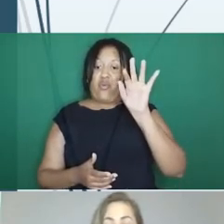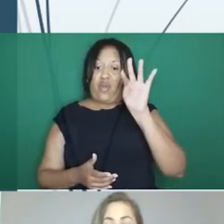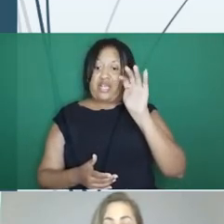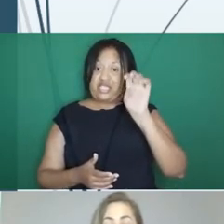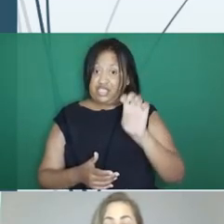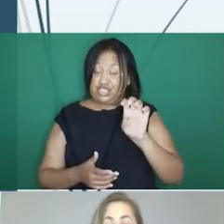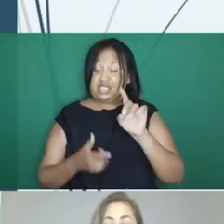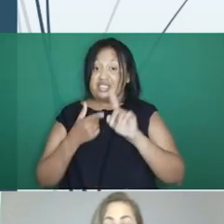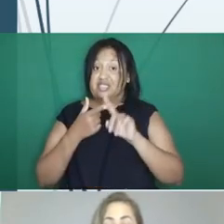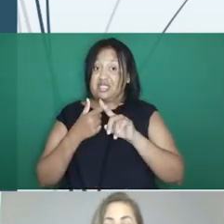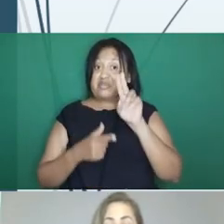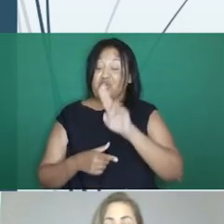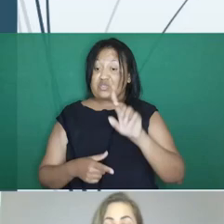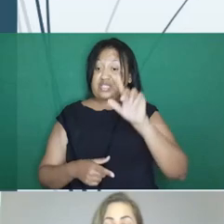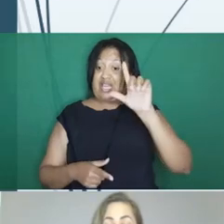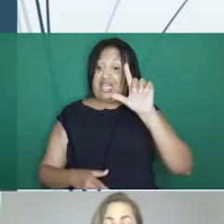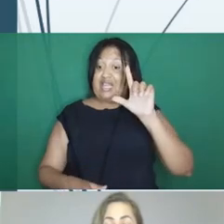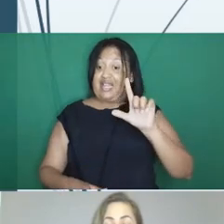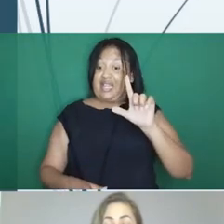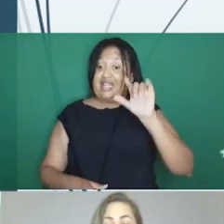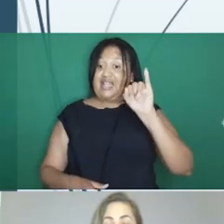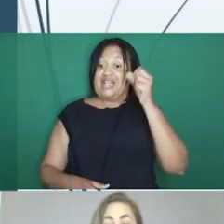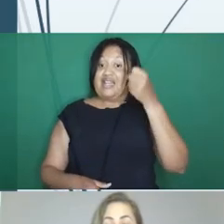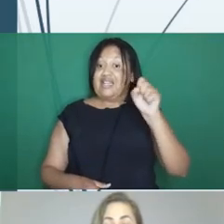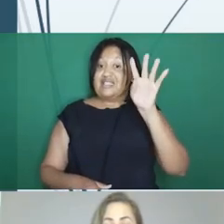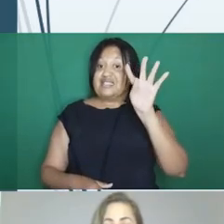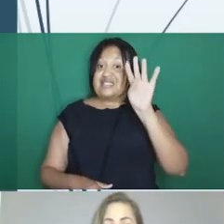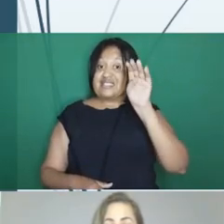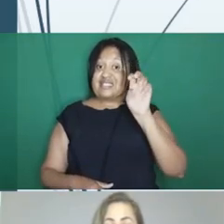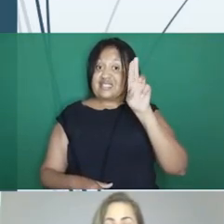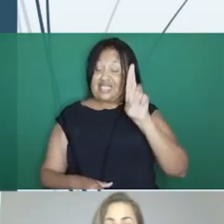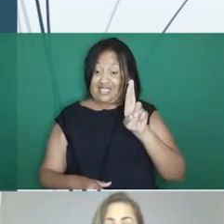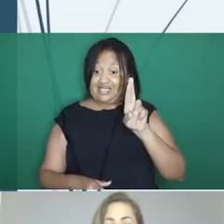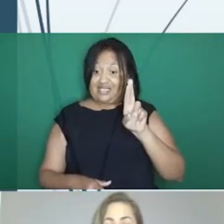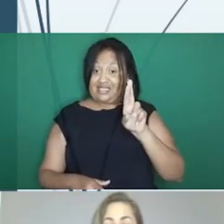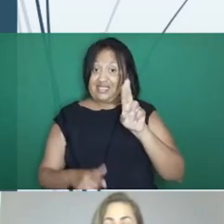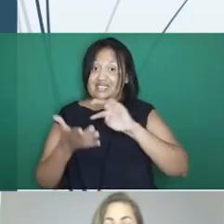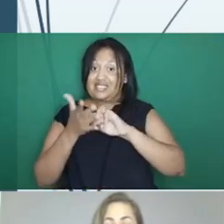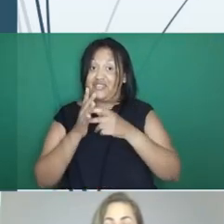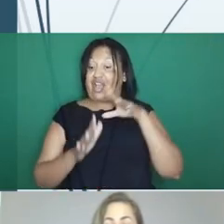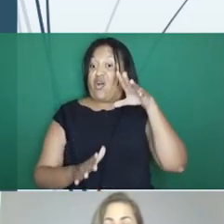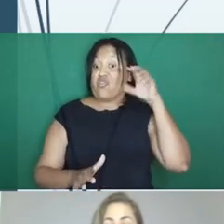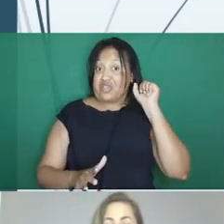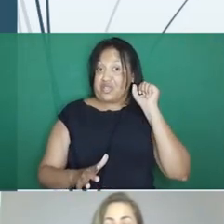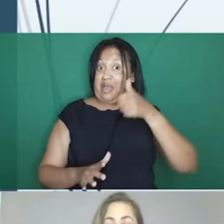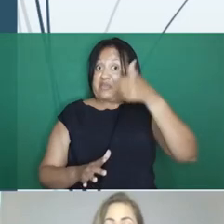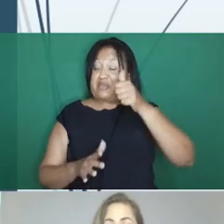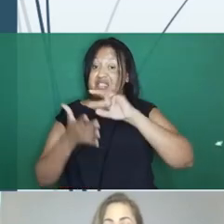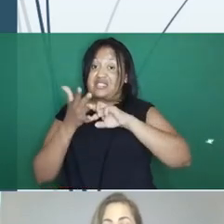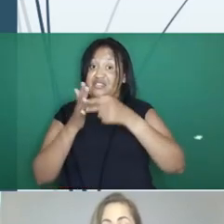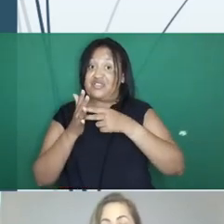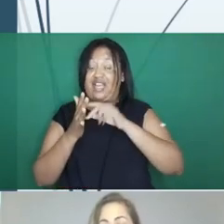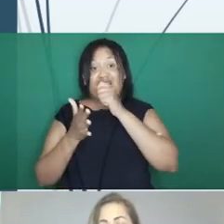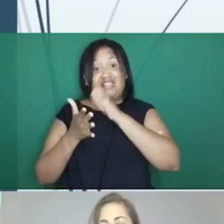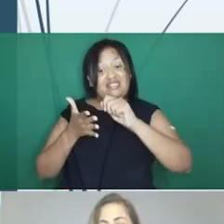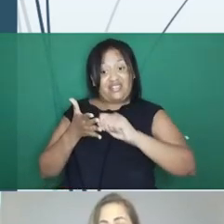o verbo Listen que é o verbo ouvir tá então no caso aqui da nossa